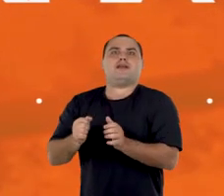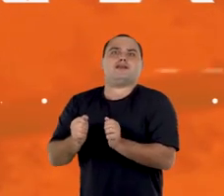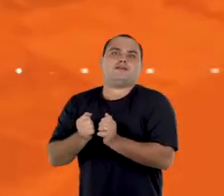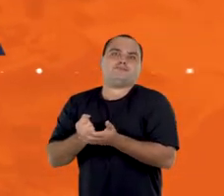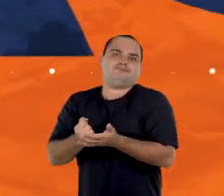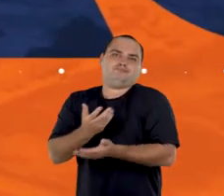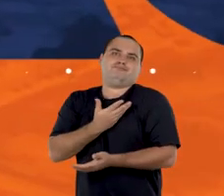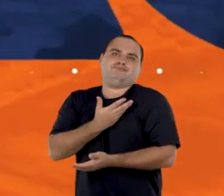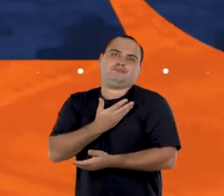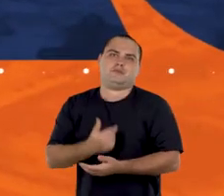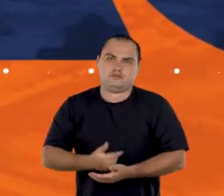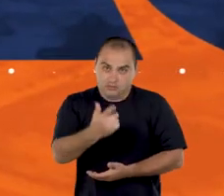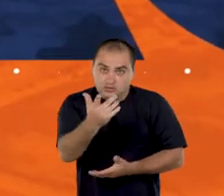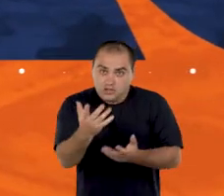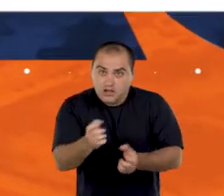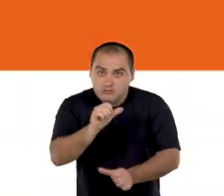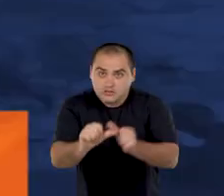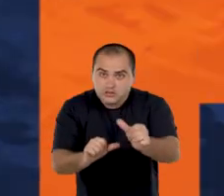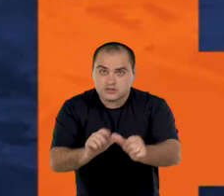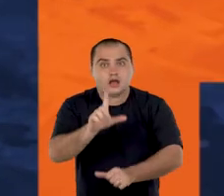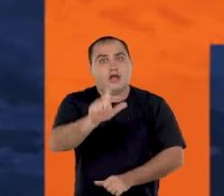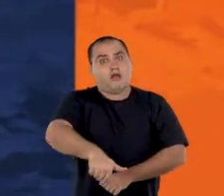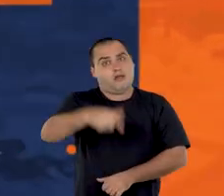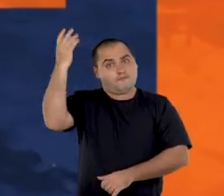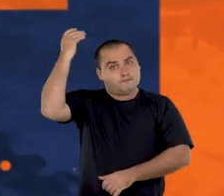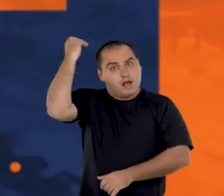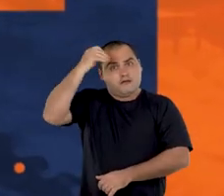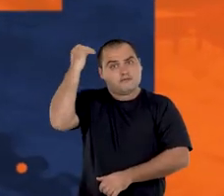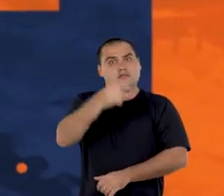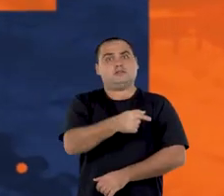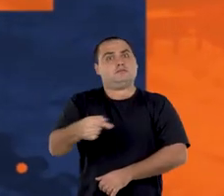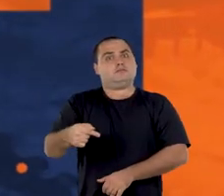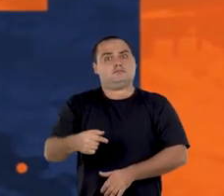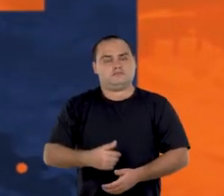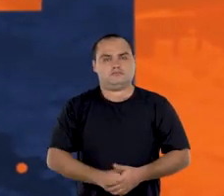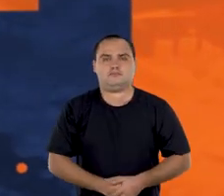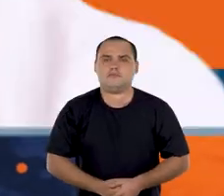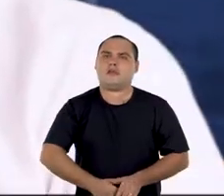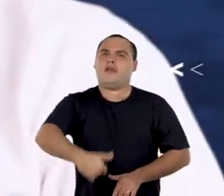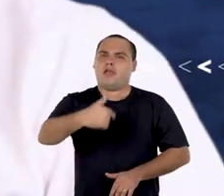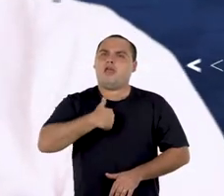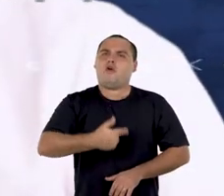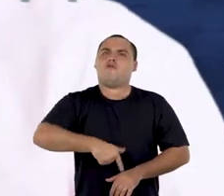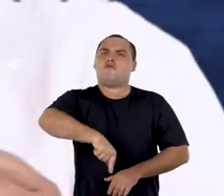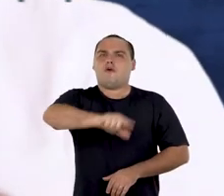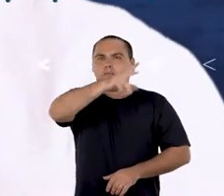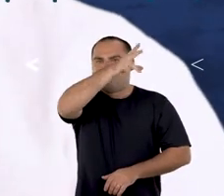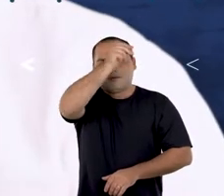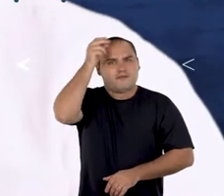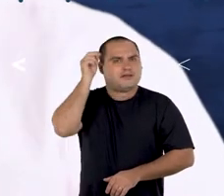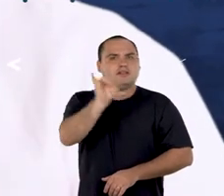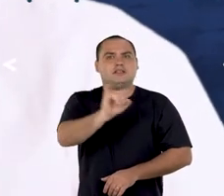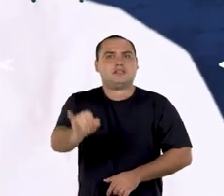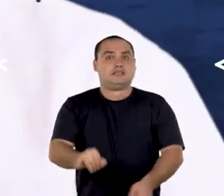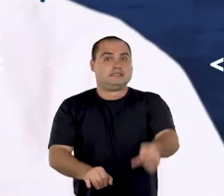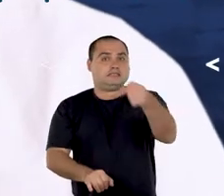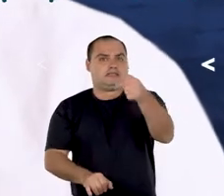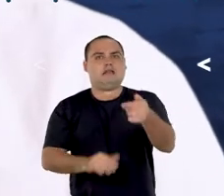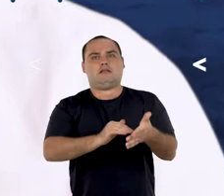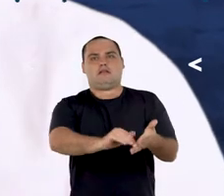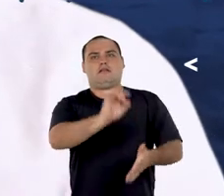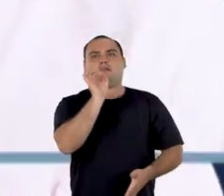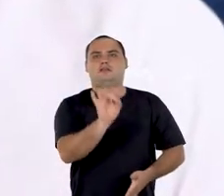turma. Você quer mudança? A mudança de verdade é Mafra 77. Eu vou governar Itajaí com